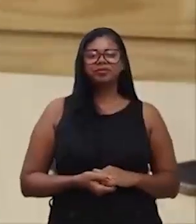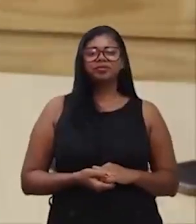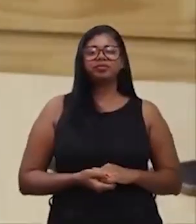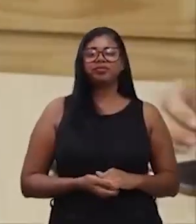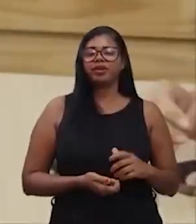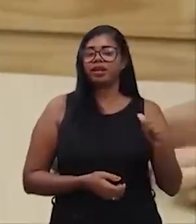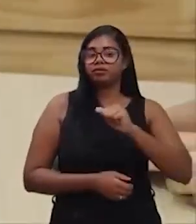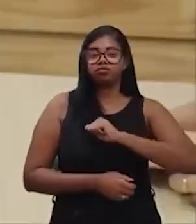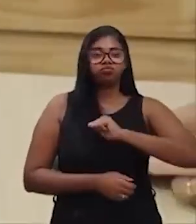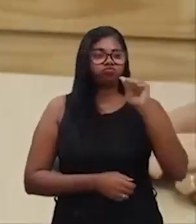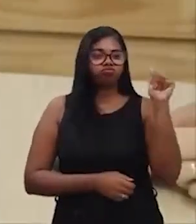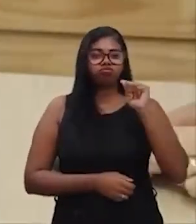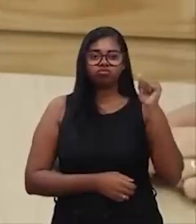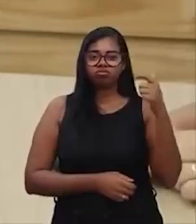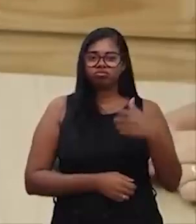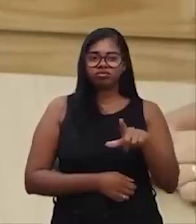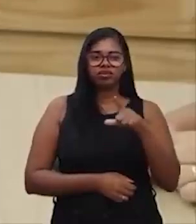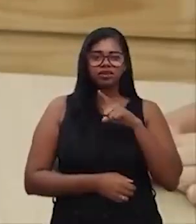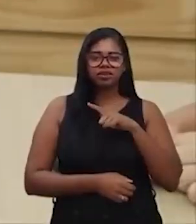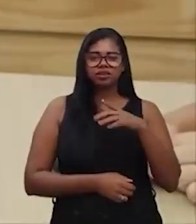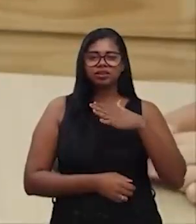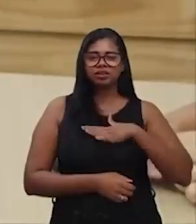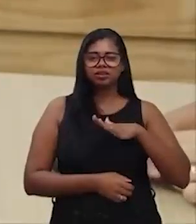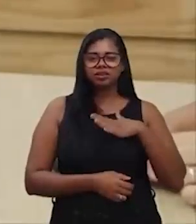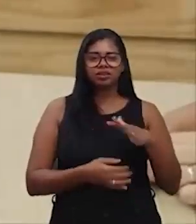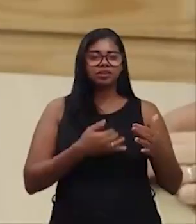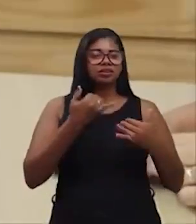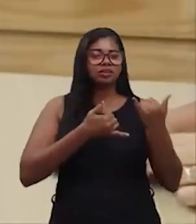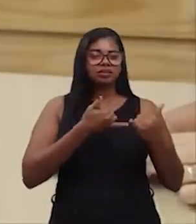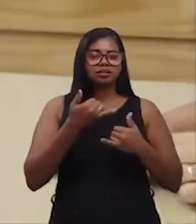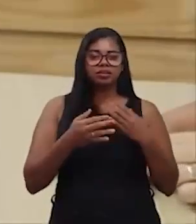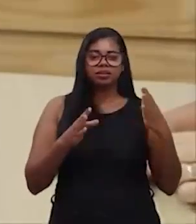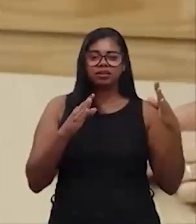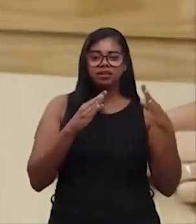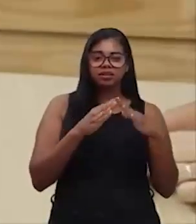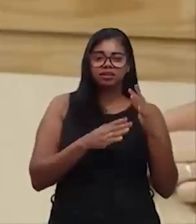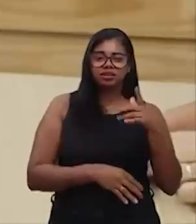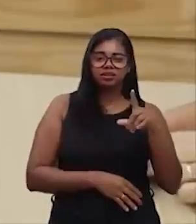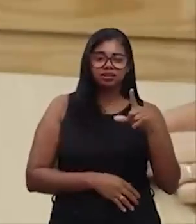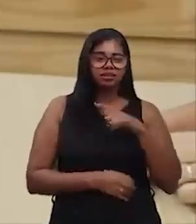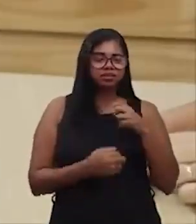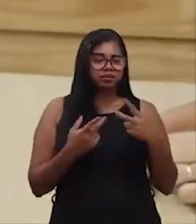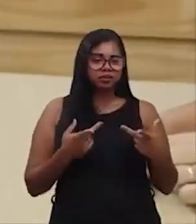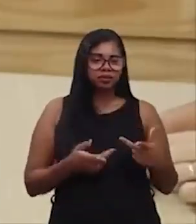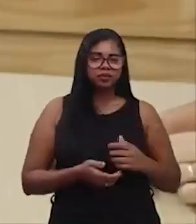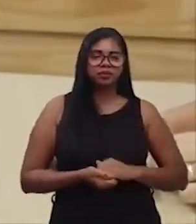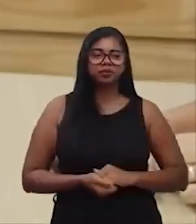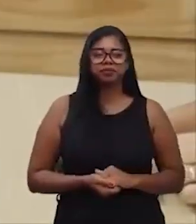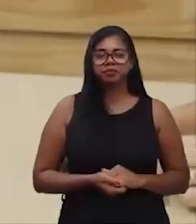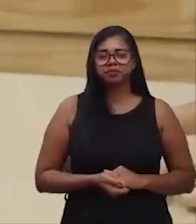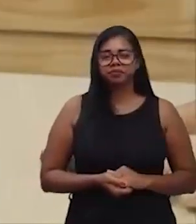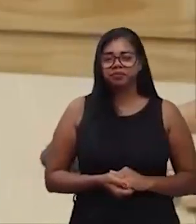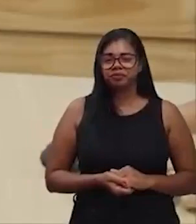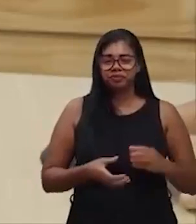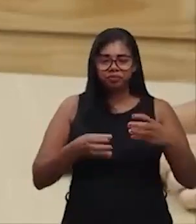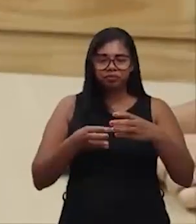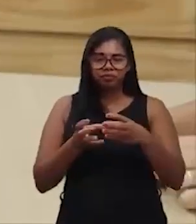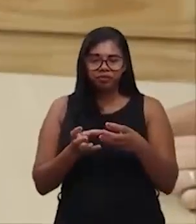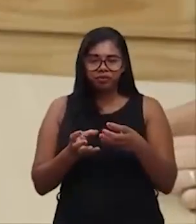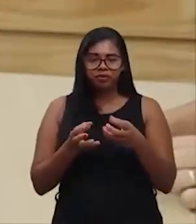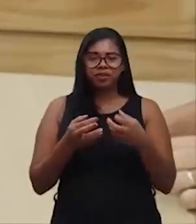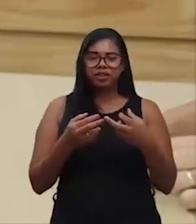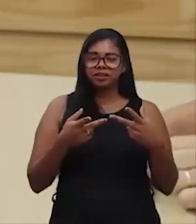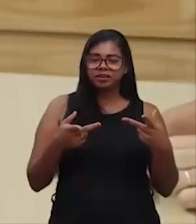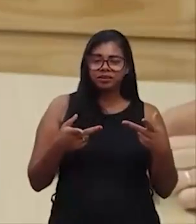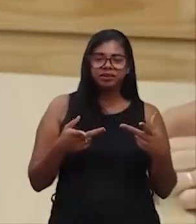E eu adorava, eu gostava muito de brincar de casinha, e eu não tinha certos utensílios, tipo, eu não tinha uma